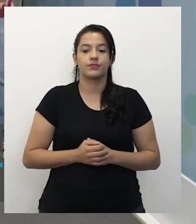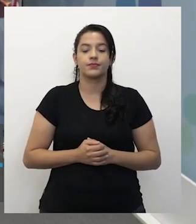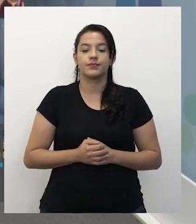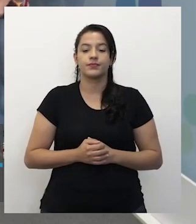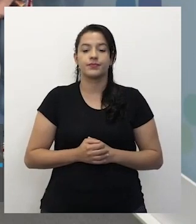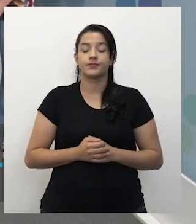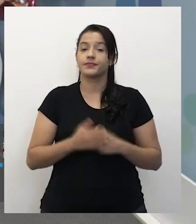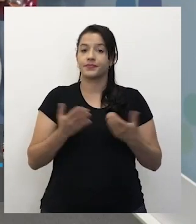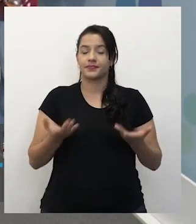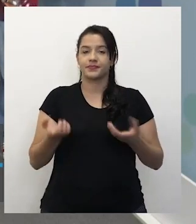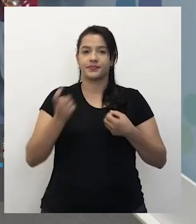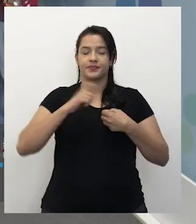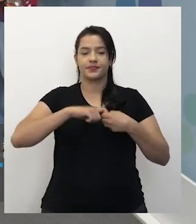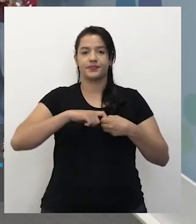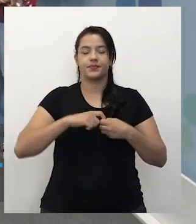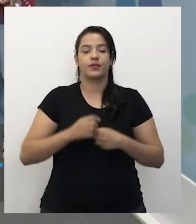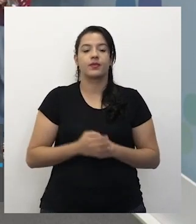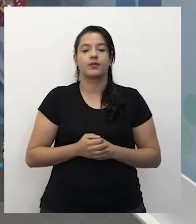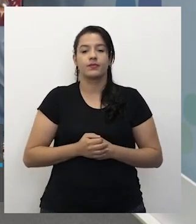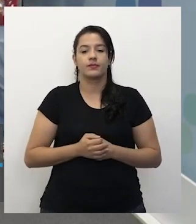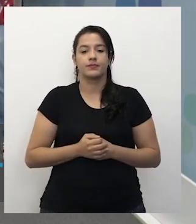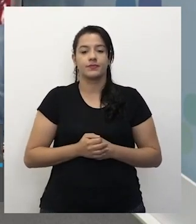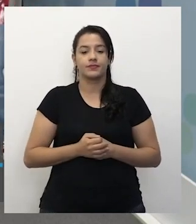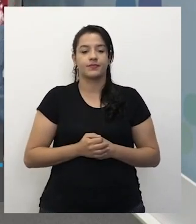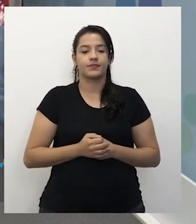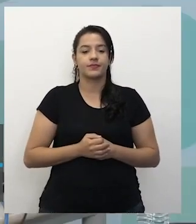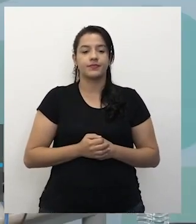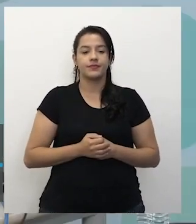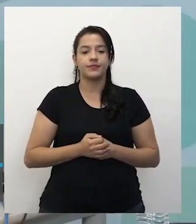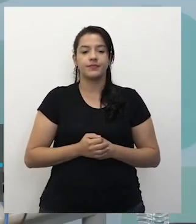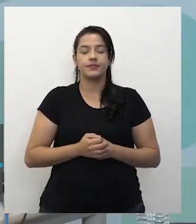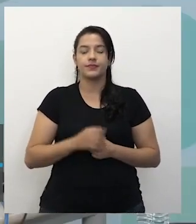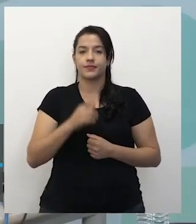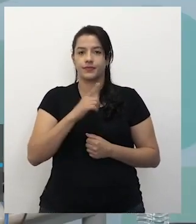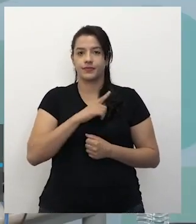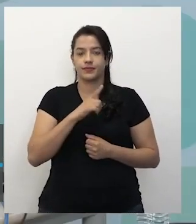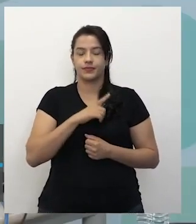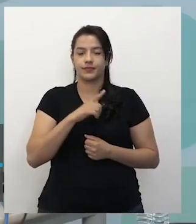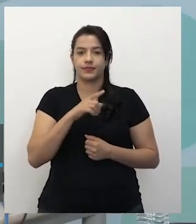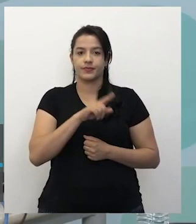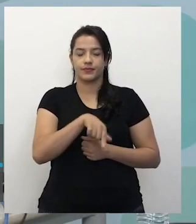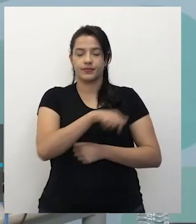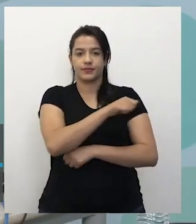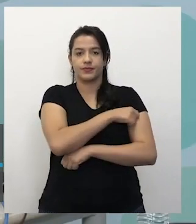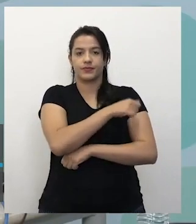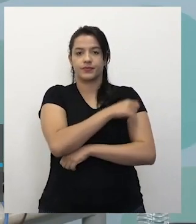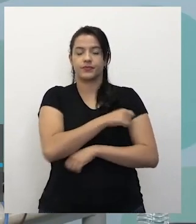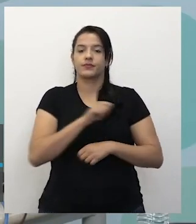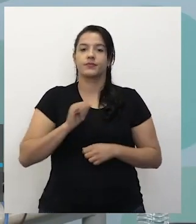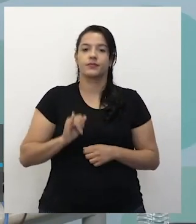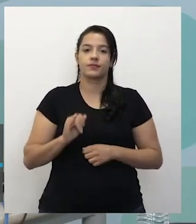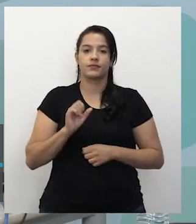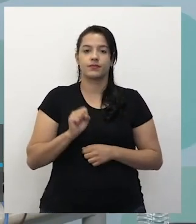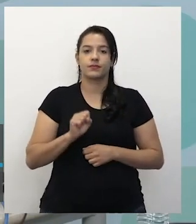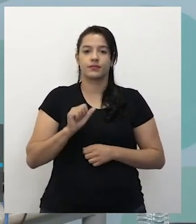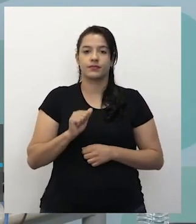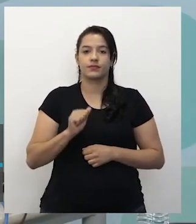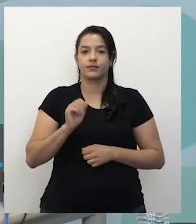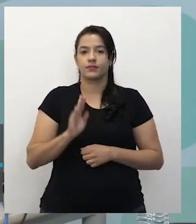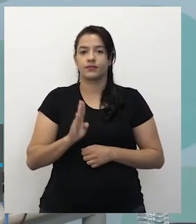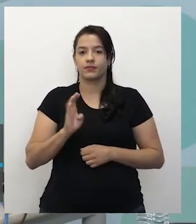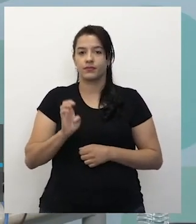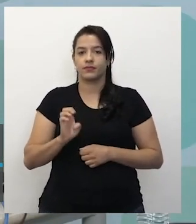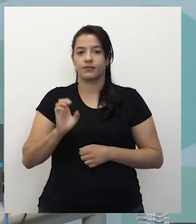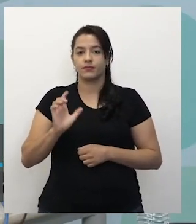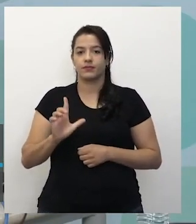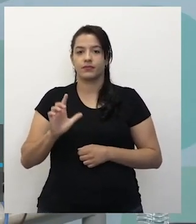we're back. Voltamos. Sou João, what are the answers? Temos aqui a aluna Isabela, da professora Vivian, falou